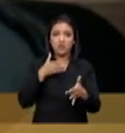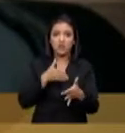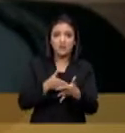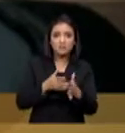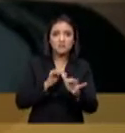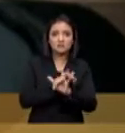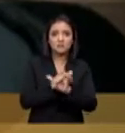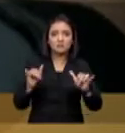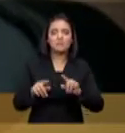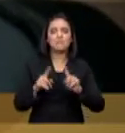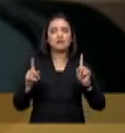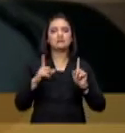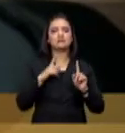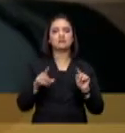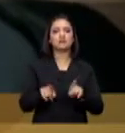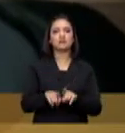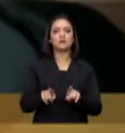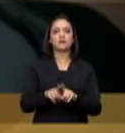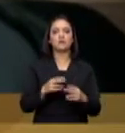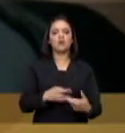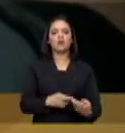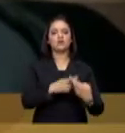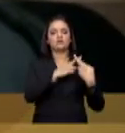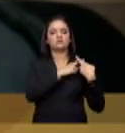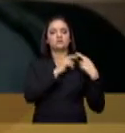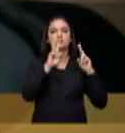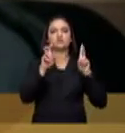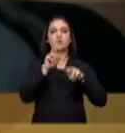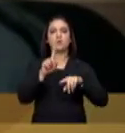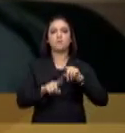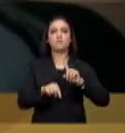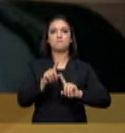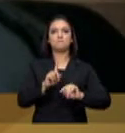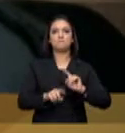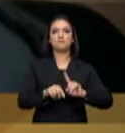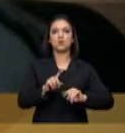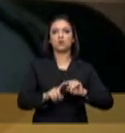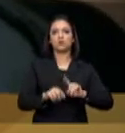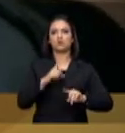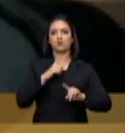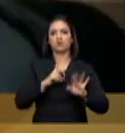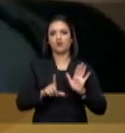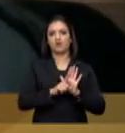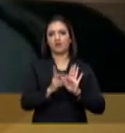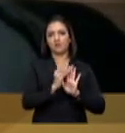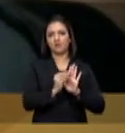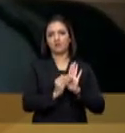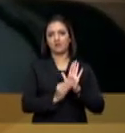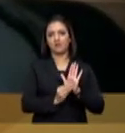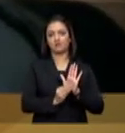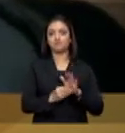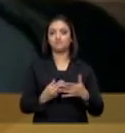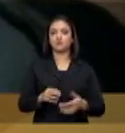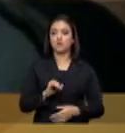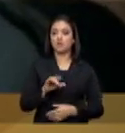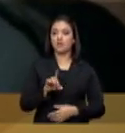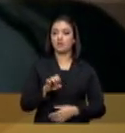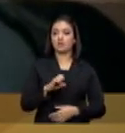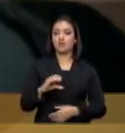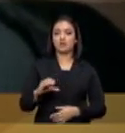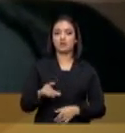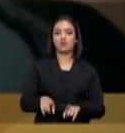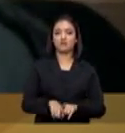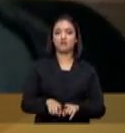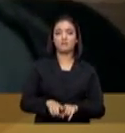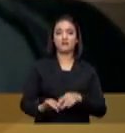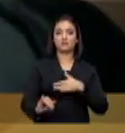no que tange aos produtos atingidos pela legislação baiana. Segundo o IDEC e o